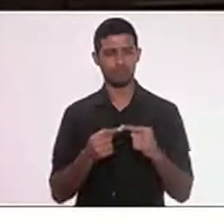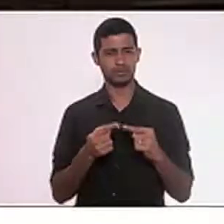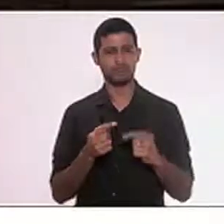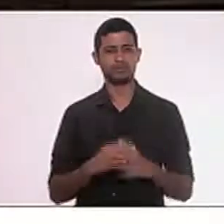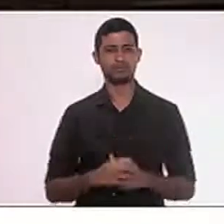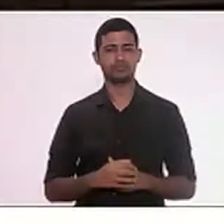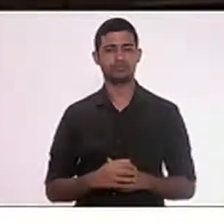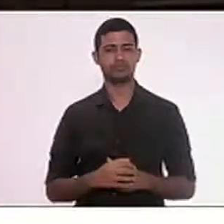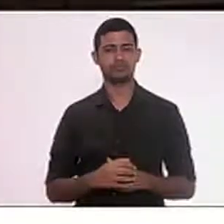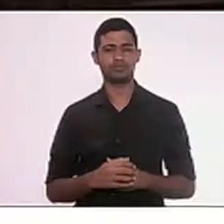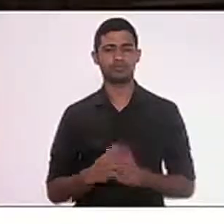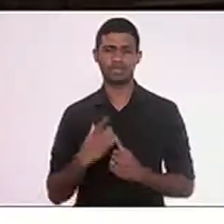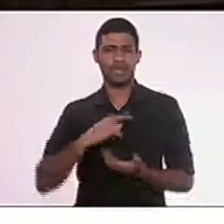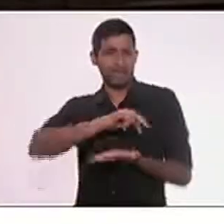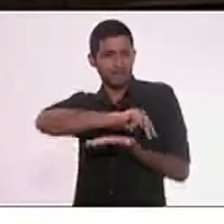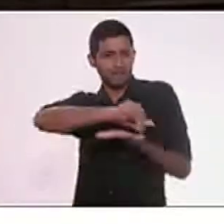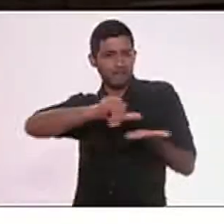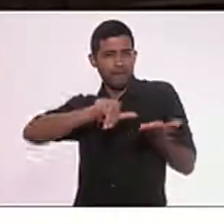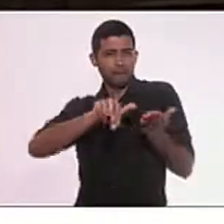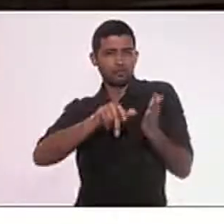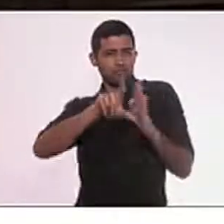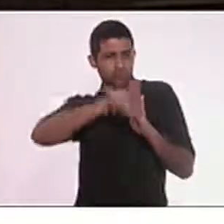gerir recursos